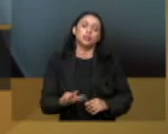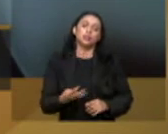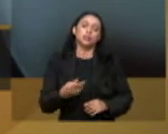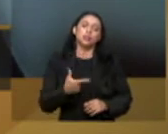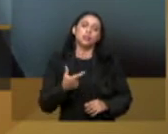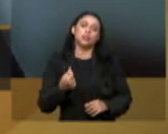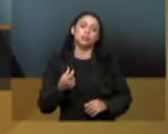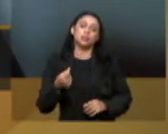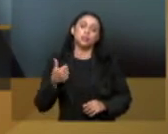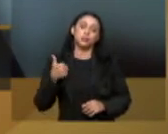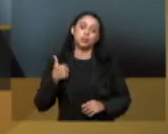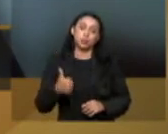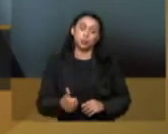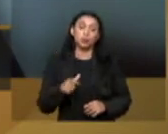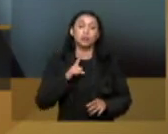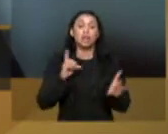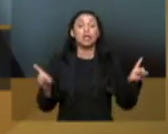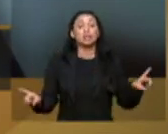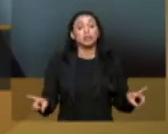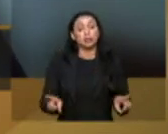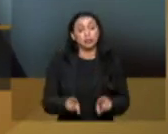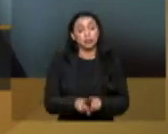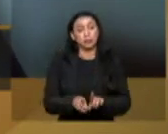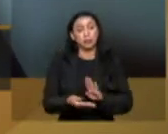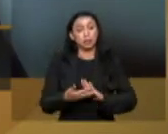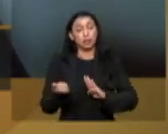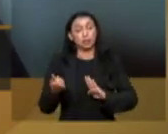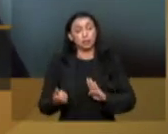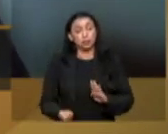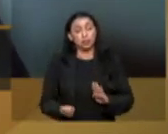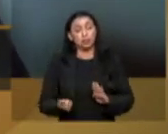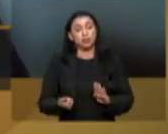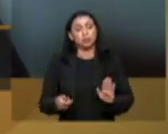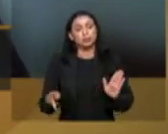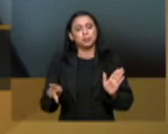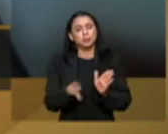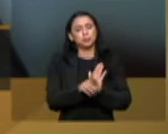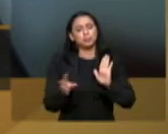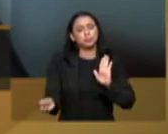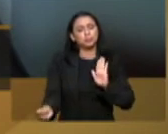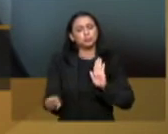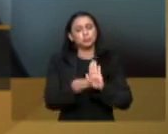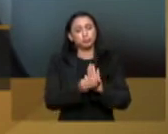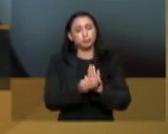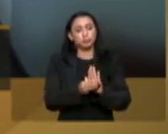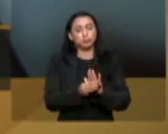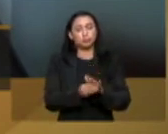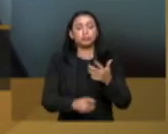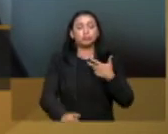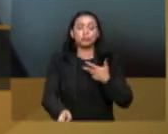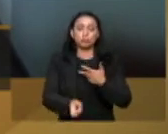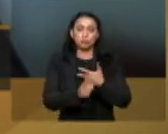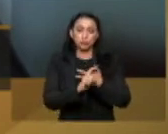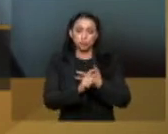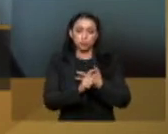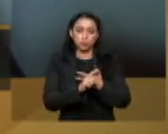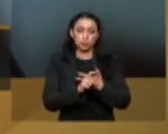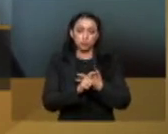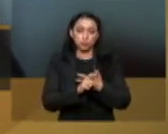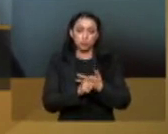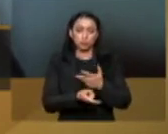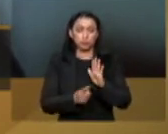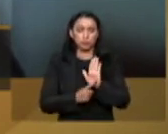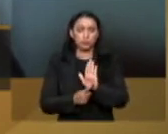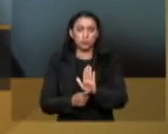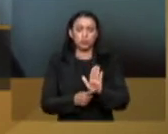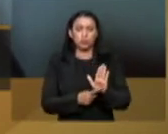413/2008, também se imiscui na própria fixação pelo Poder Executivo dos